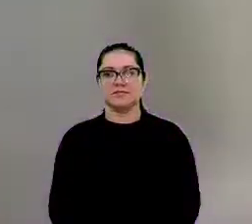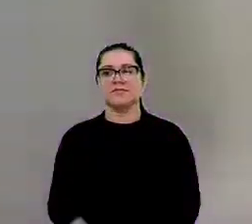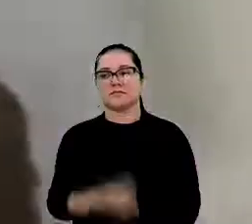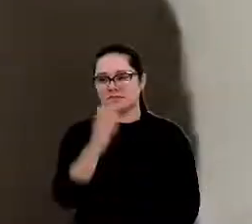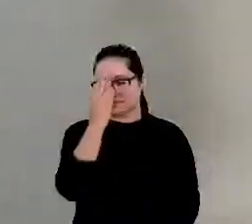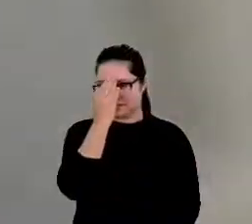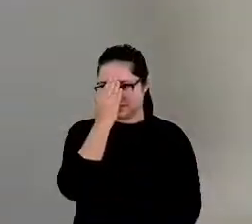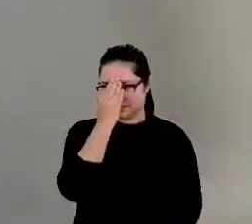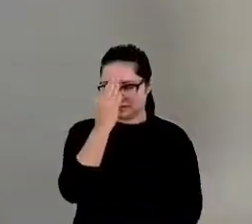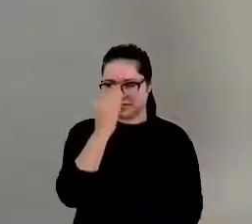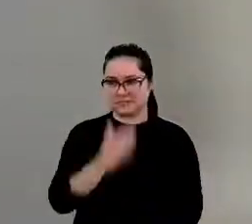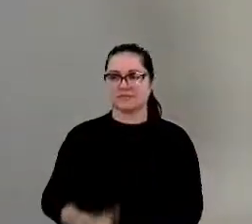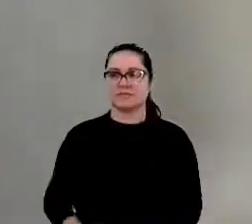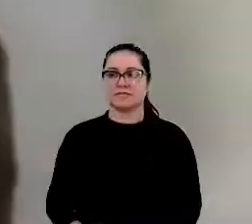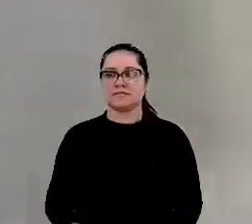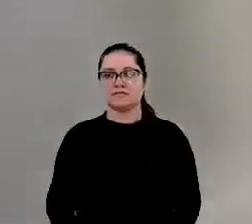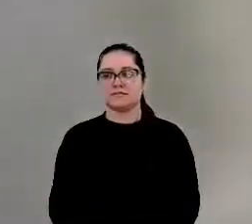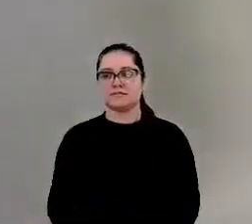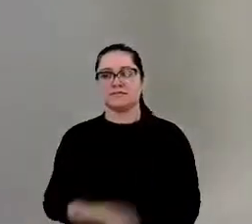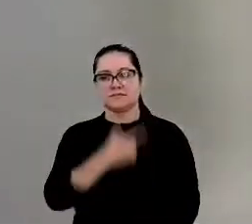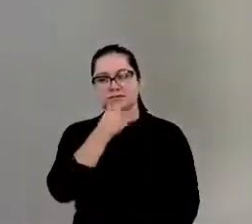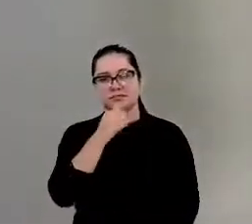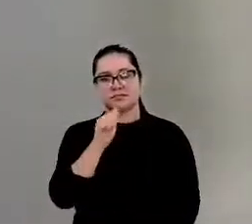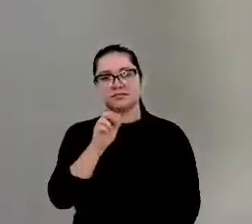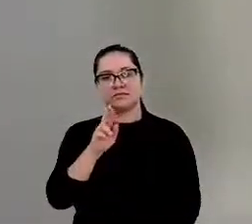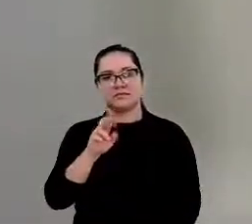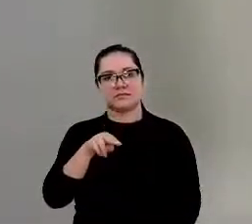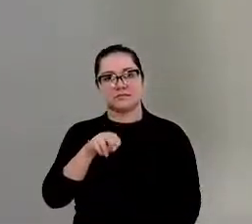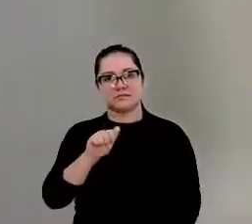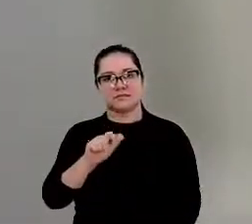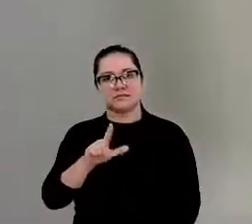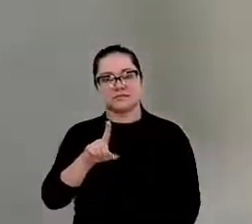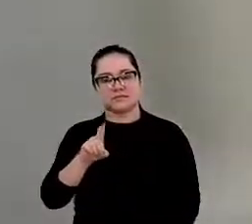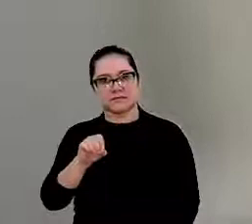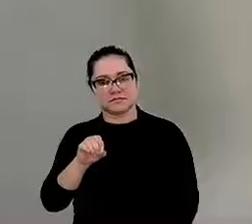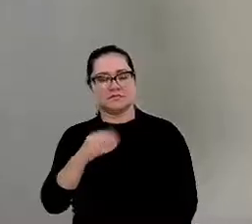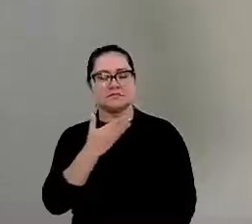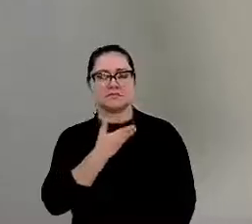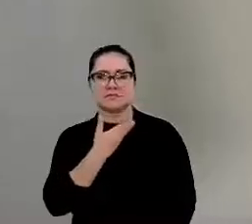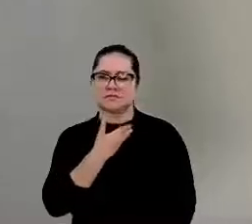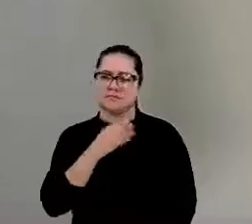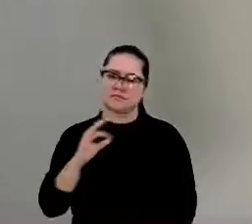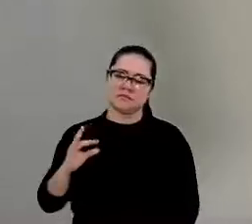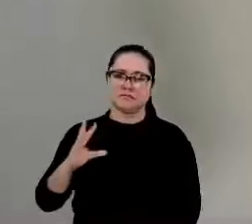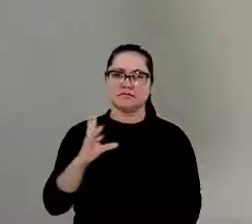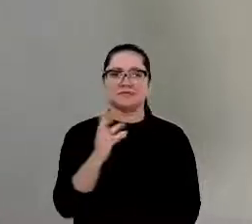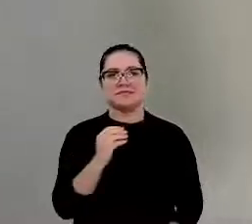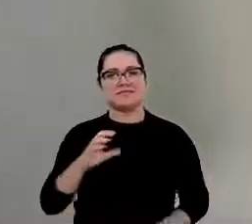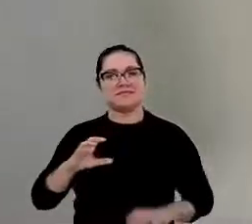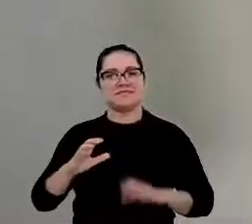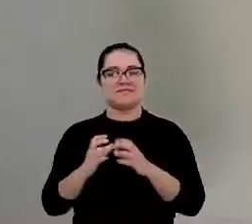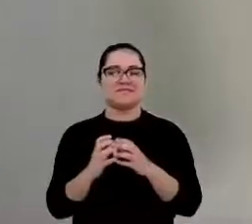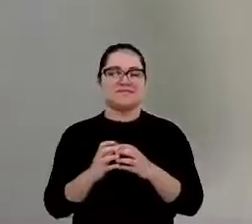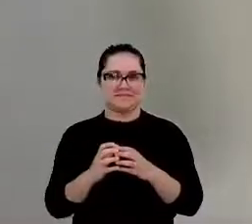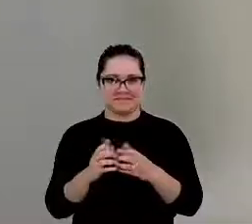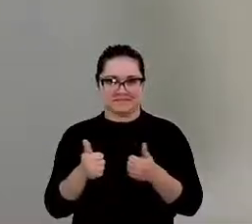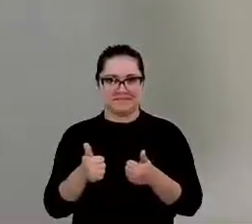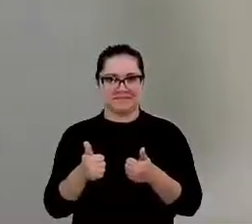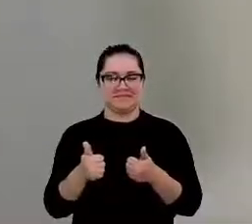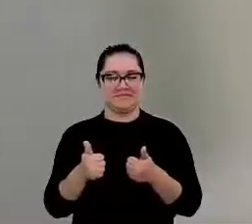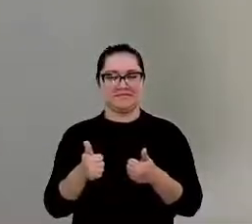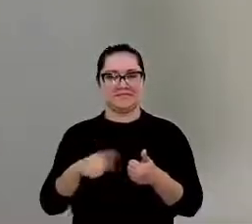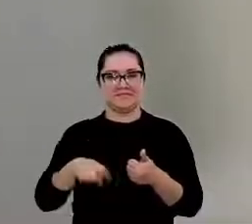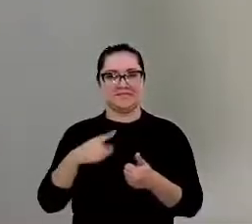obrigado, Arnaldo, obrigado a todos os colegas, Pedro, enfim, todo o time aí, Diego, todo o time